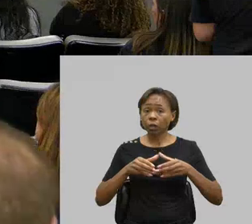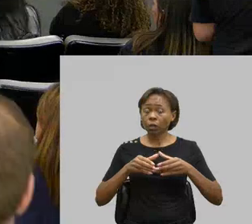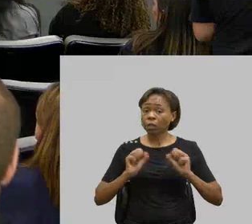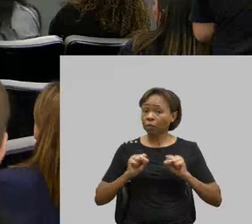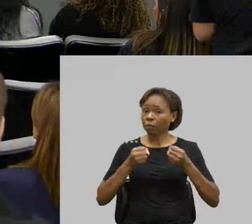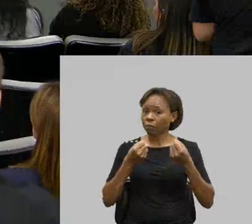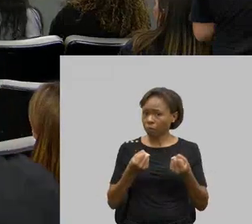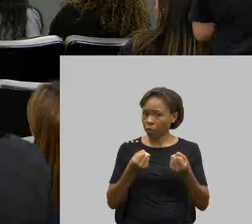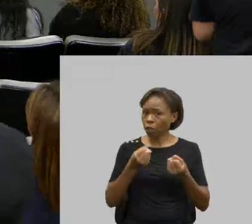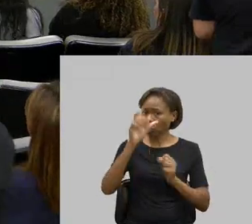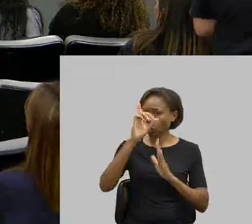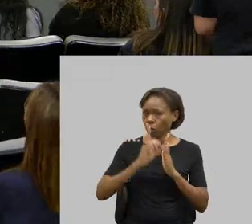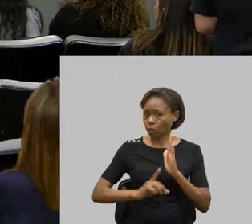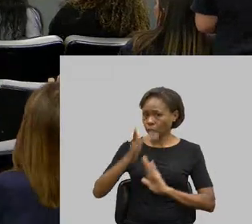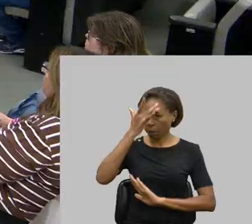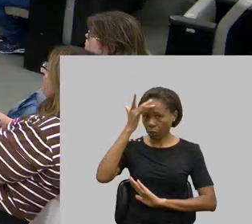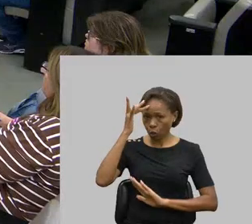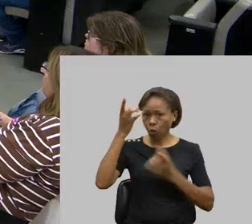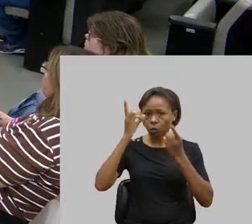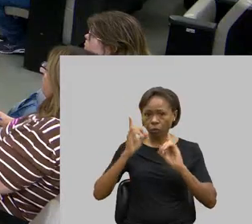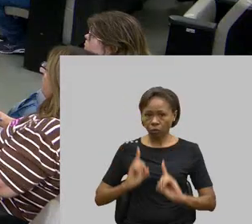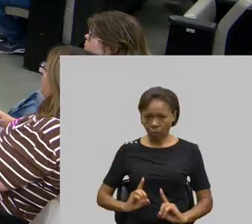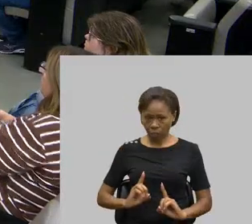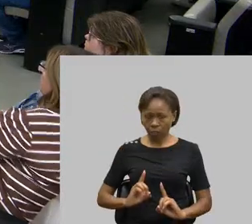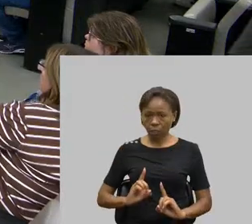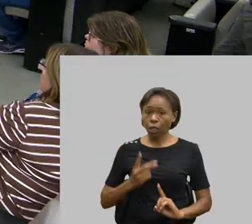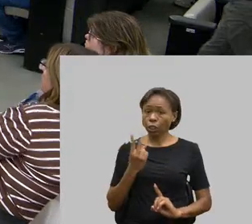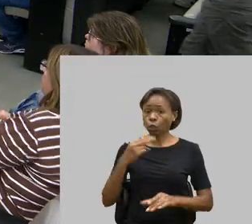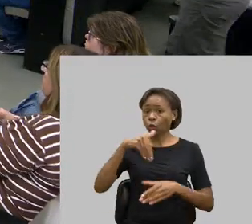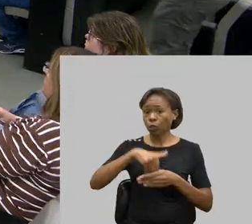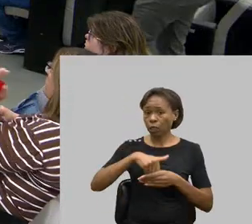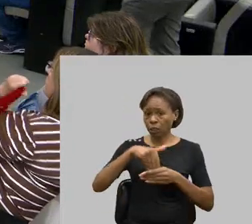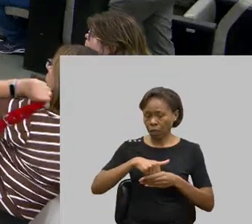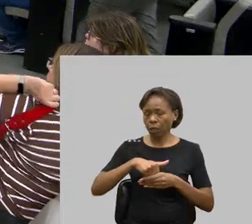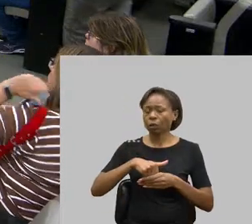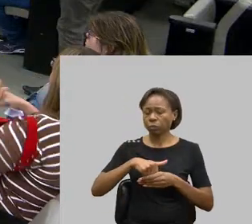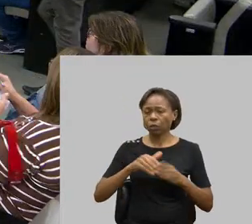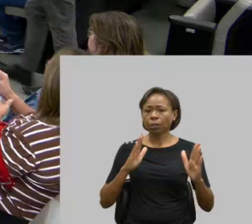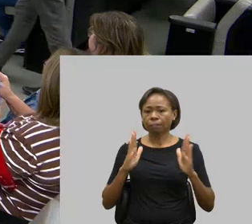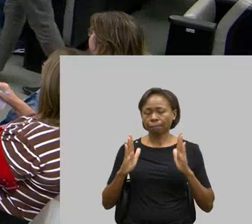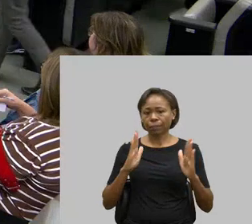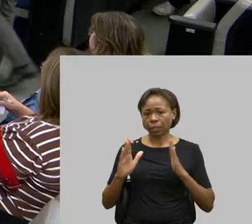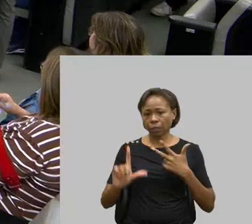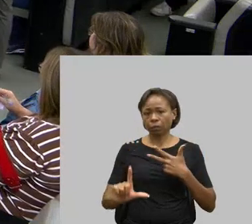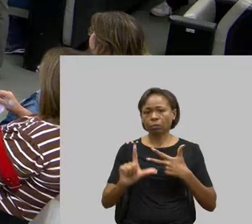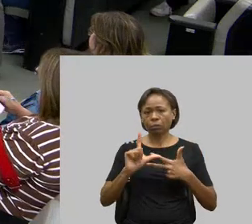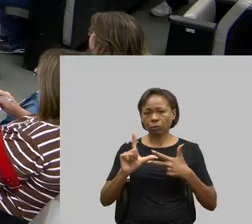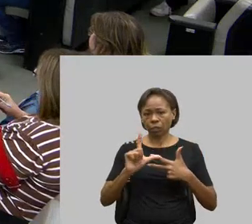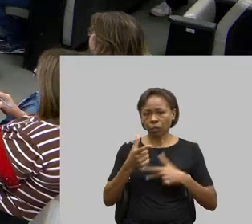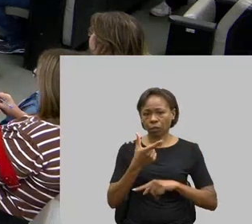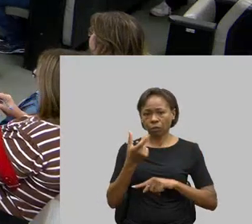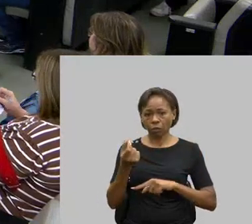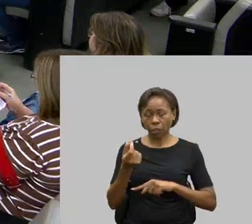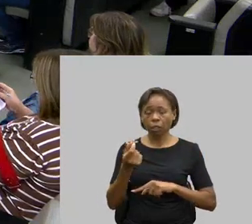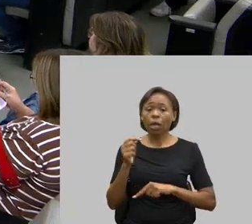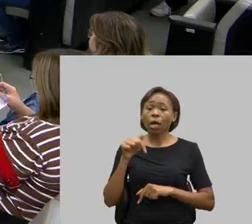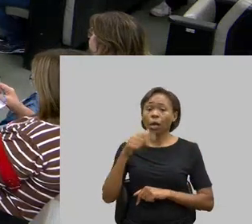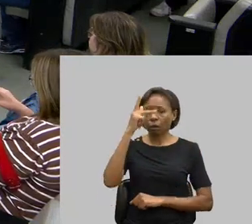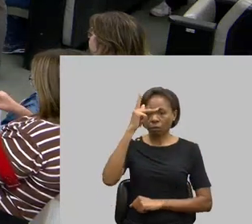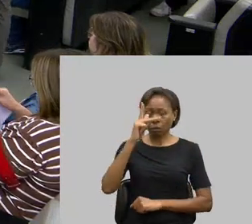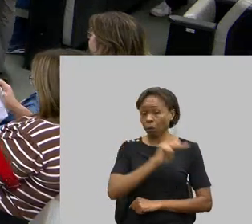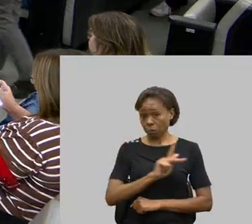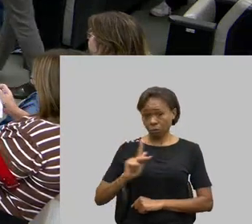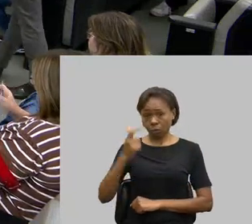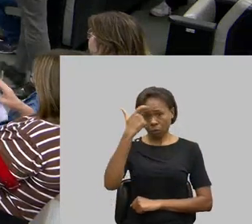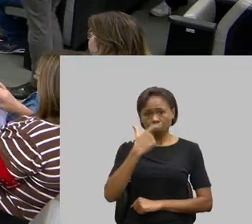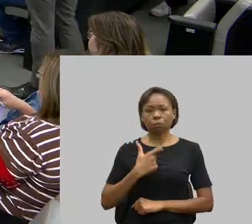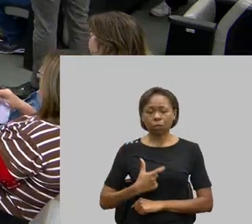da pessoa com deficiência da segunda sessão legislativa ordinária da vigésima legislatura. A presidência solicita